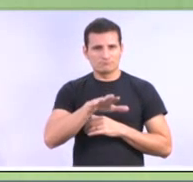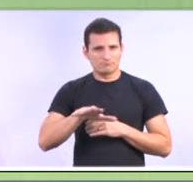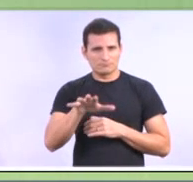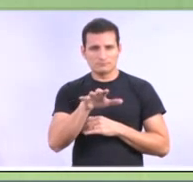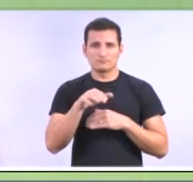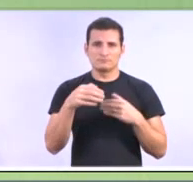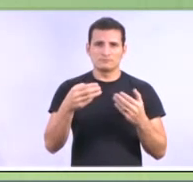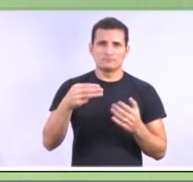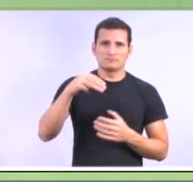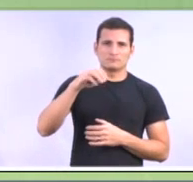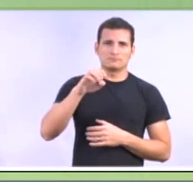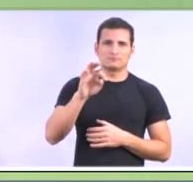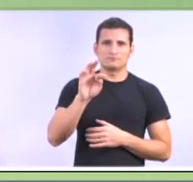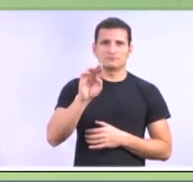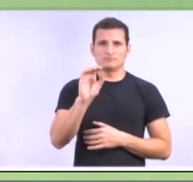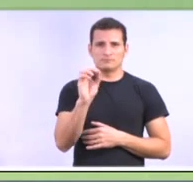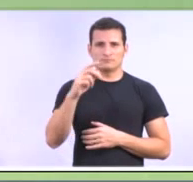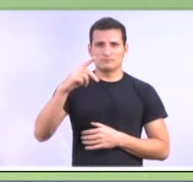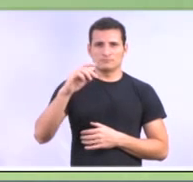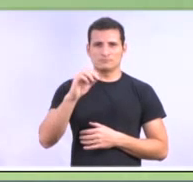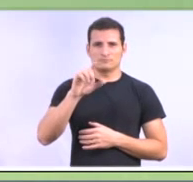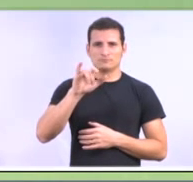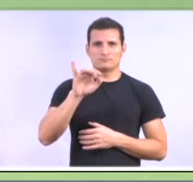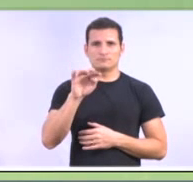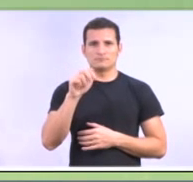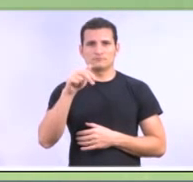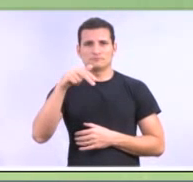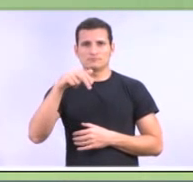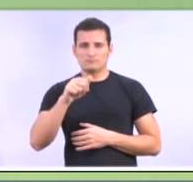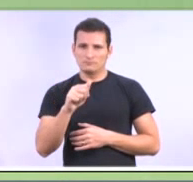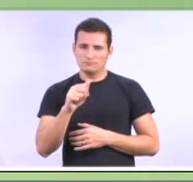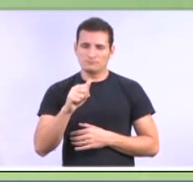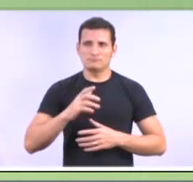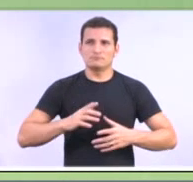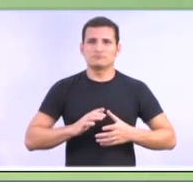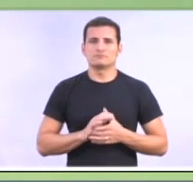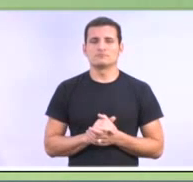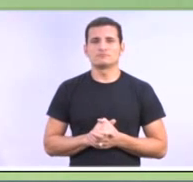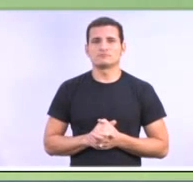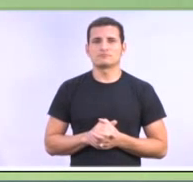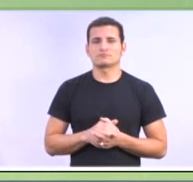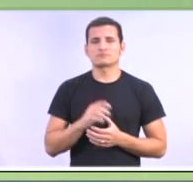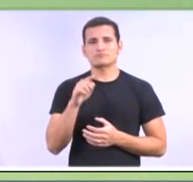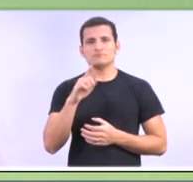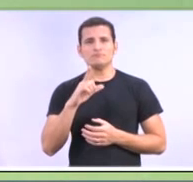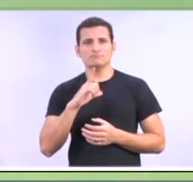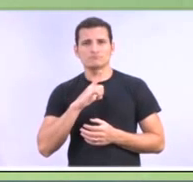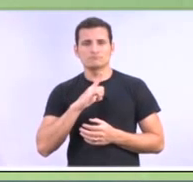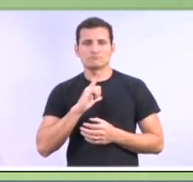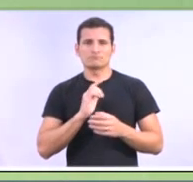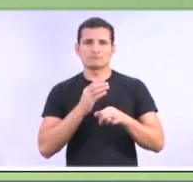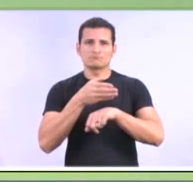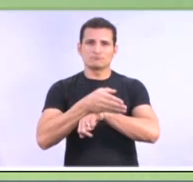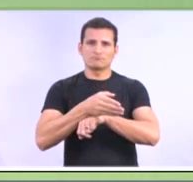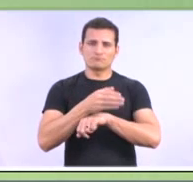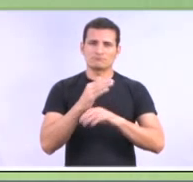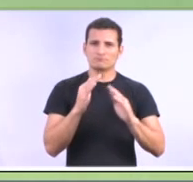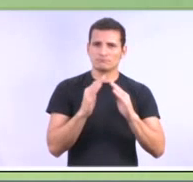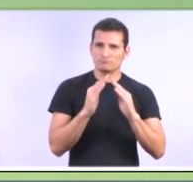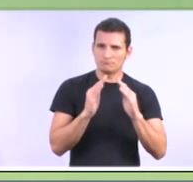metropolitana, se a gente pensar como é hoje, imaginem vocês têm um provedor de acesso em casa